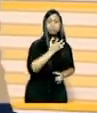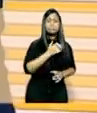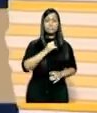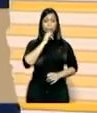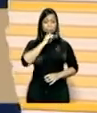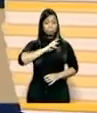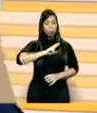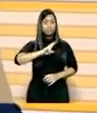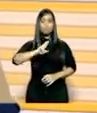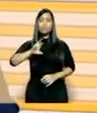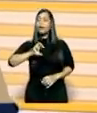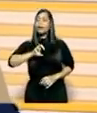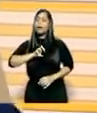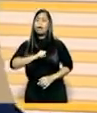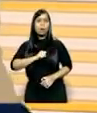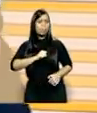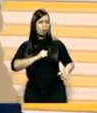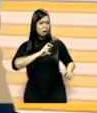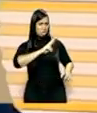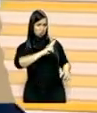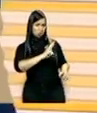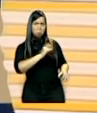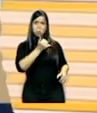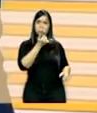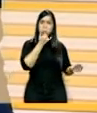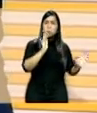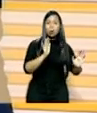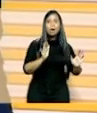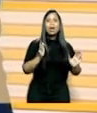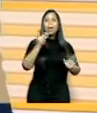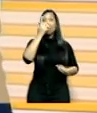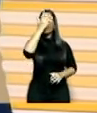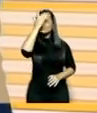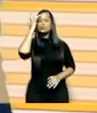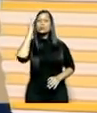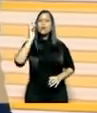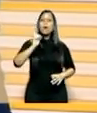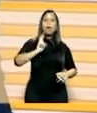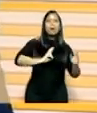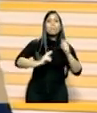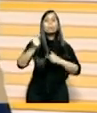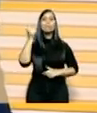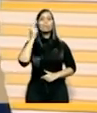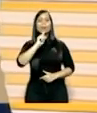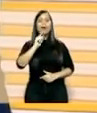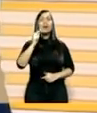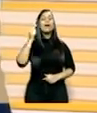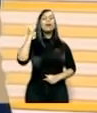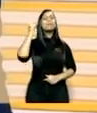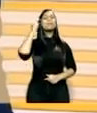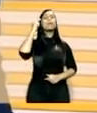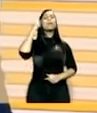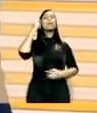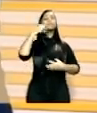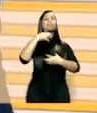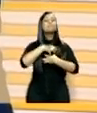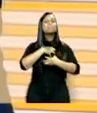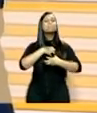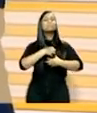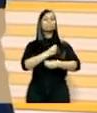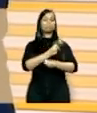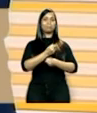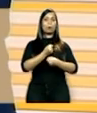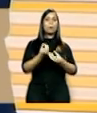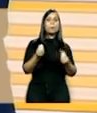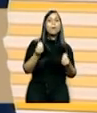religião que eu tenho que abominar a outra. Então, quando o ser humano consegue encontrar essas respostas, ele se resolve do ponto de vista